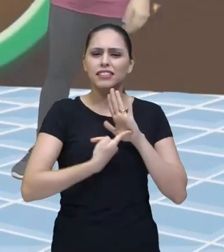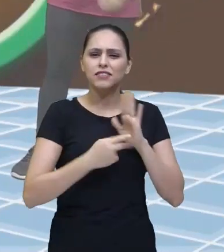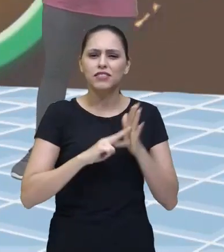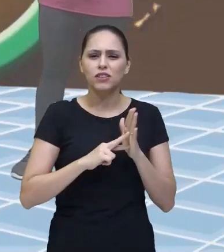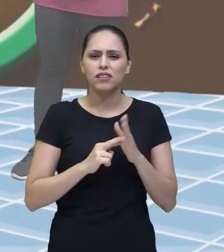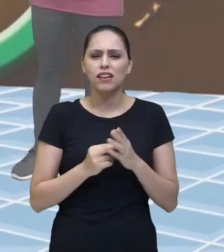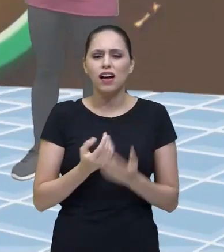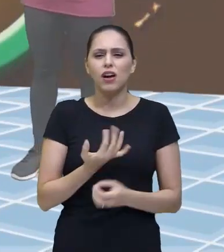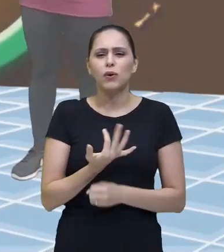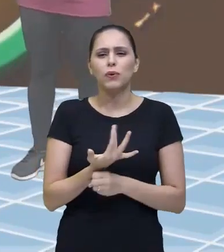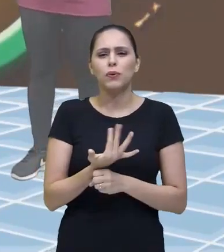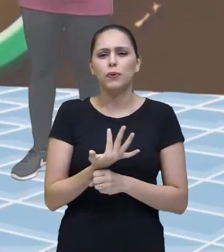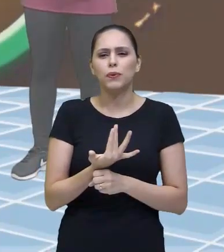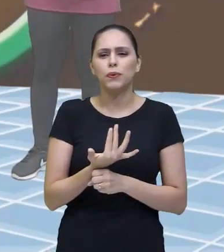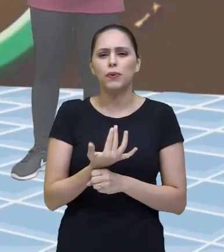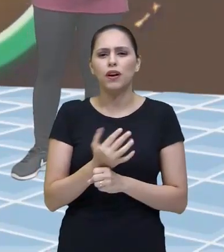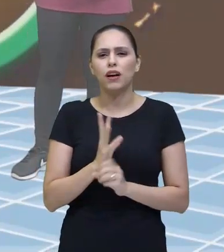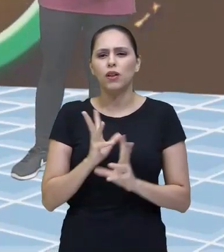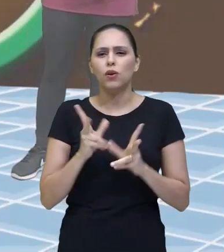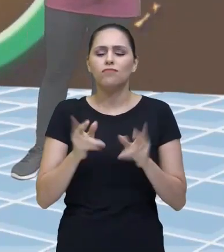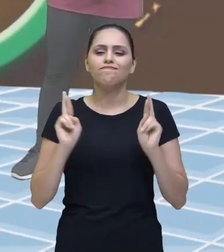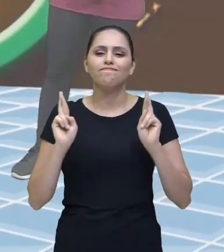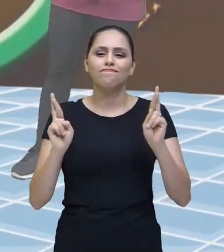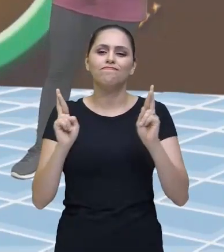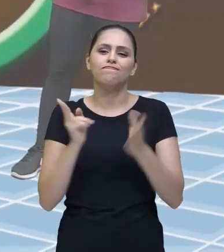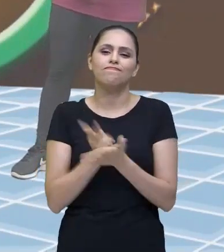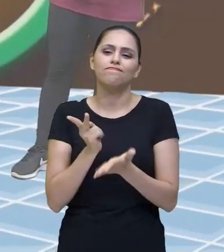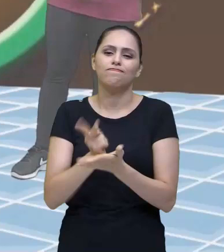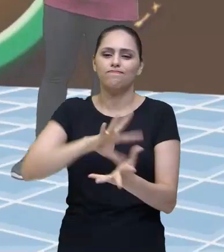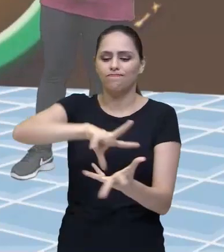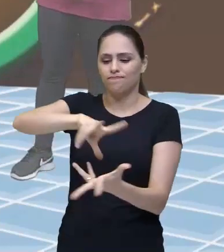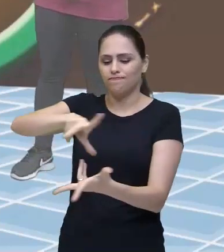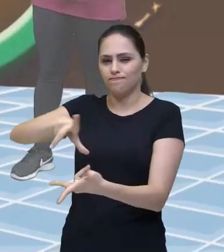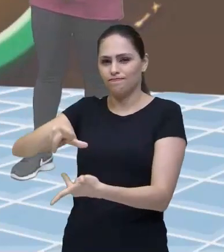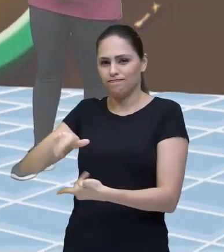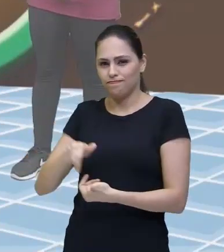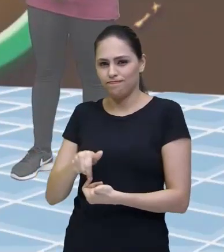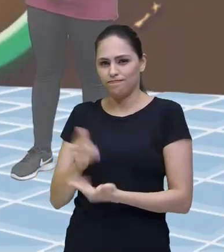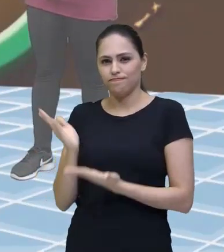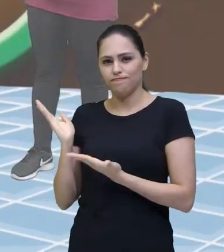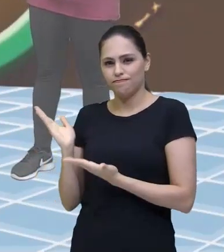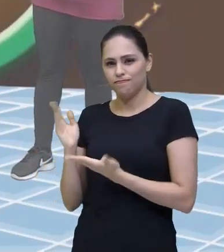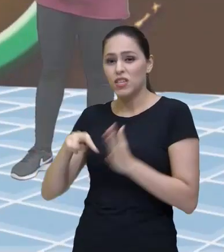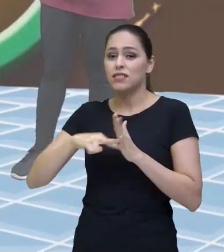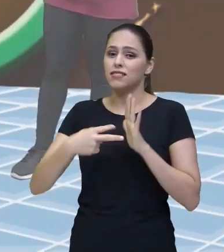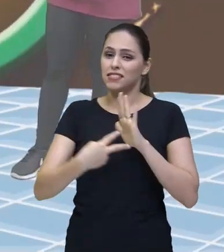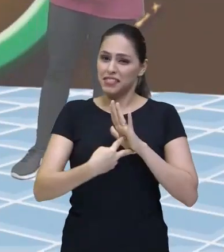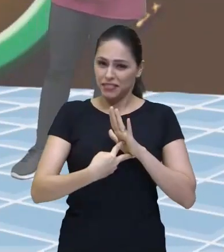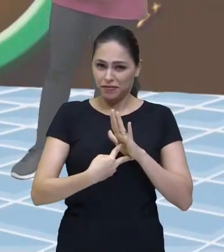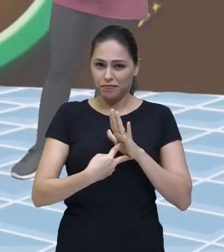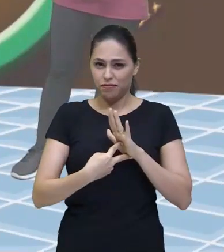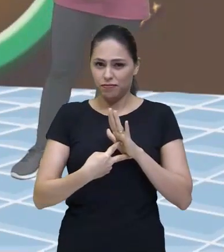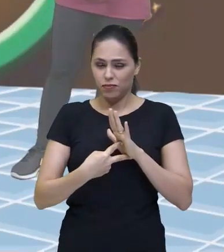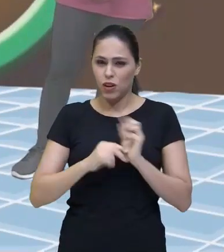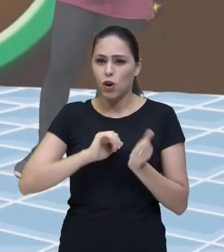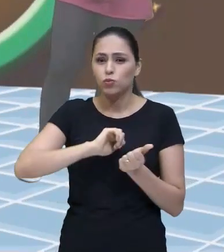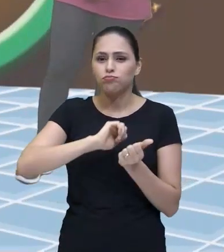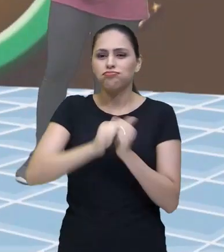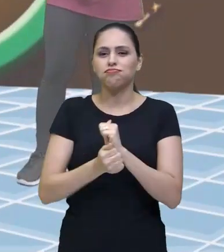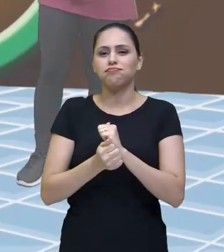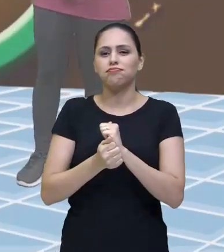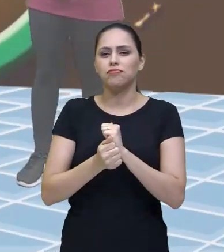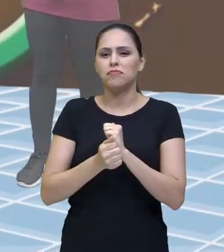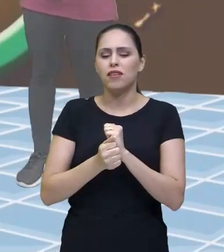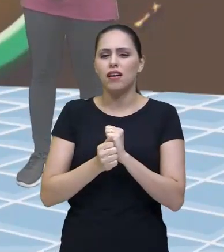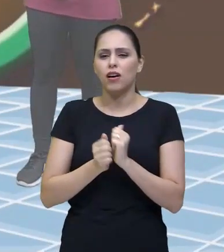estiver aceso, toda a esperança do mundo será resguardada. Enquanto esse fogo olímpico estiver aceso, o esporte nunca vai morrer.